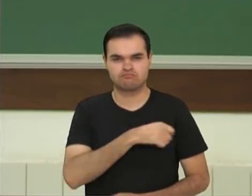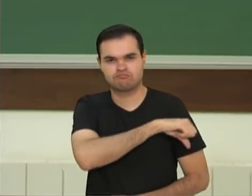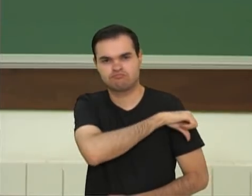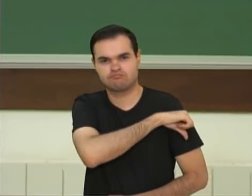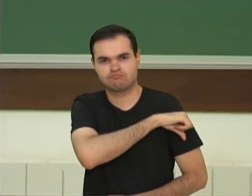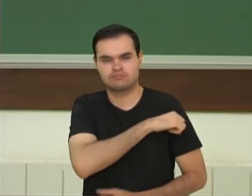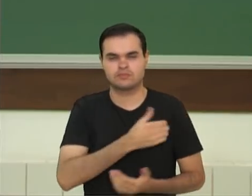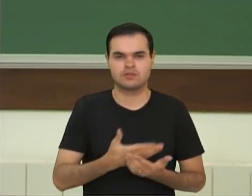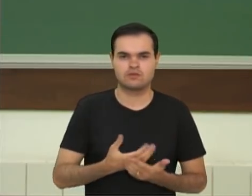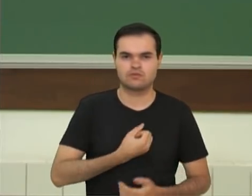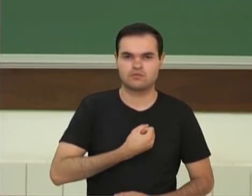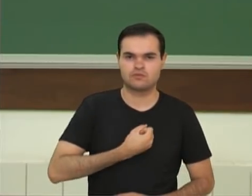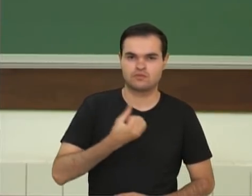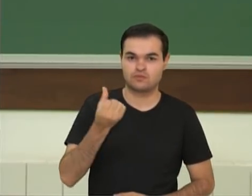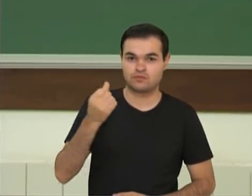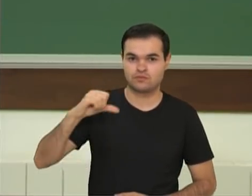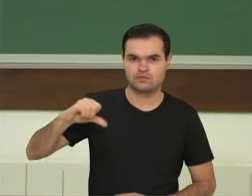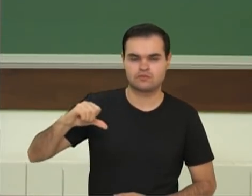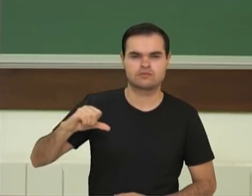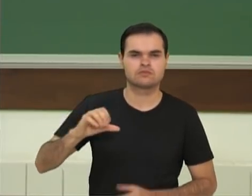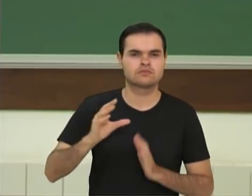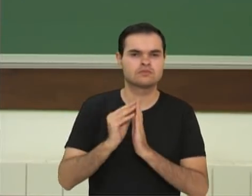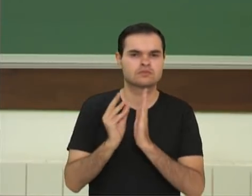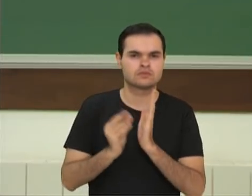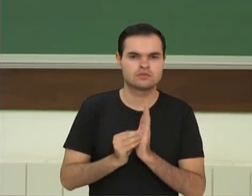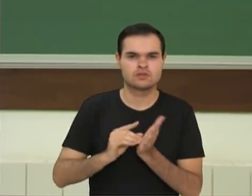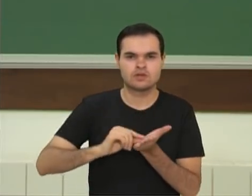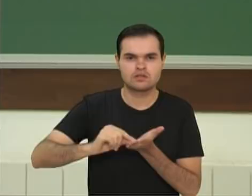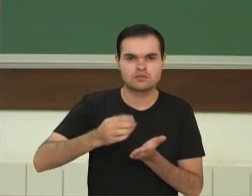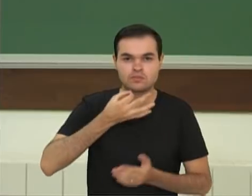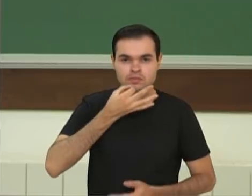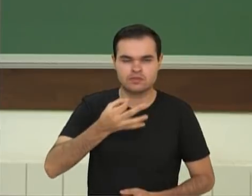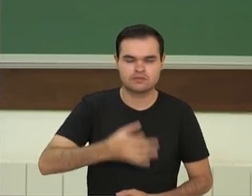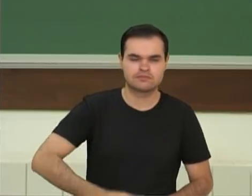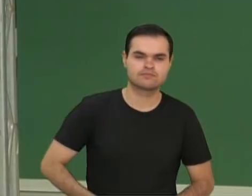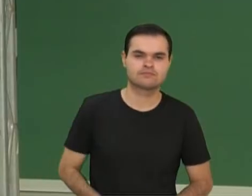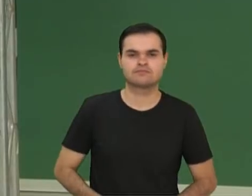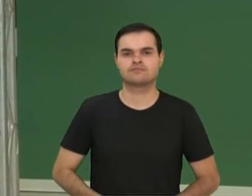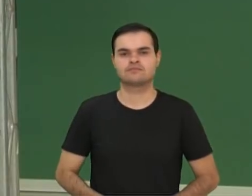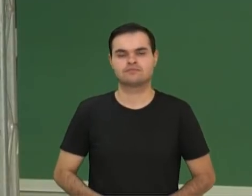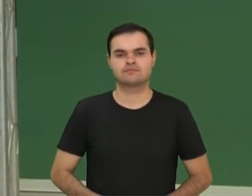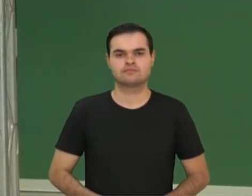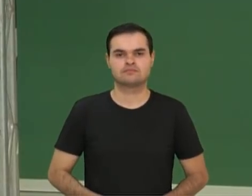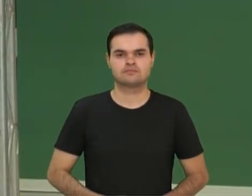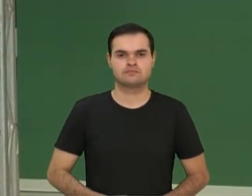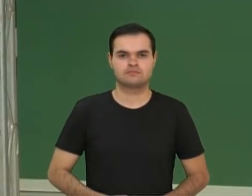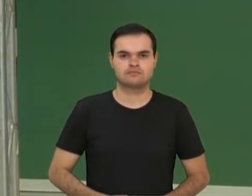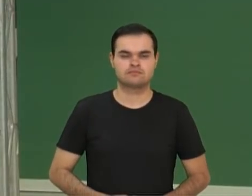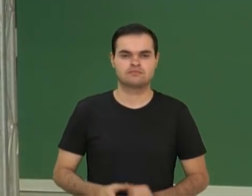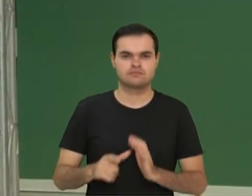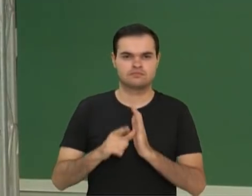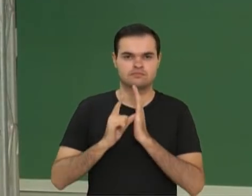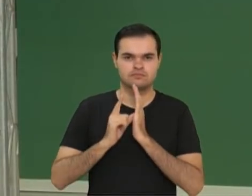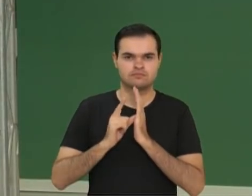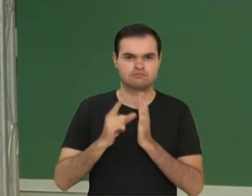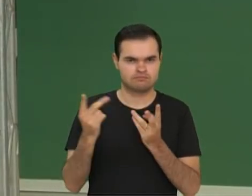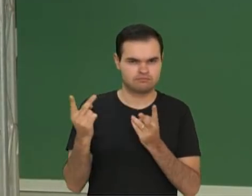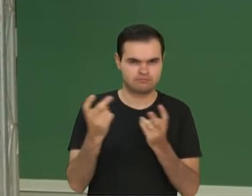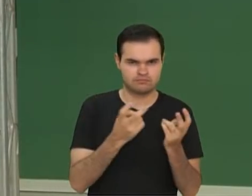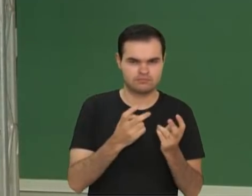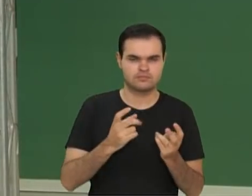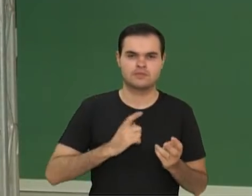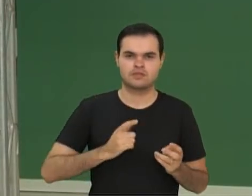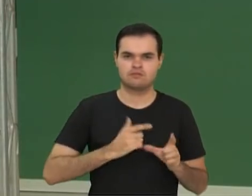aula 69, conteúdo artigo de opinião. Antes, você já reparou, houve